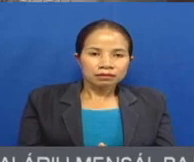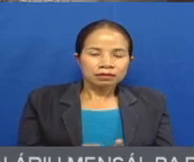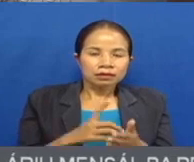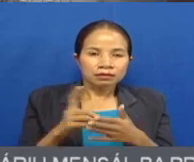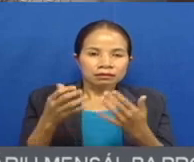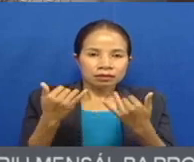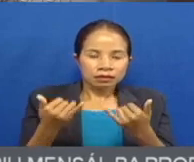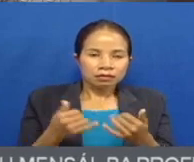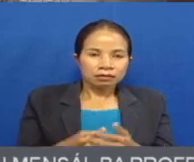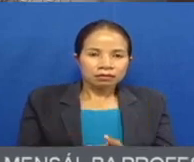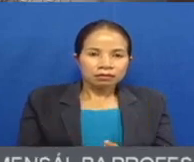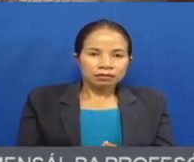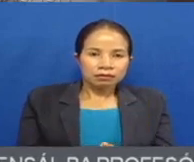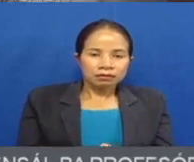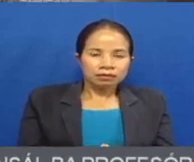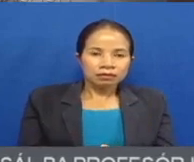semana ini nih.